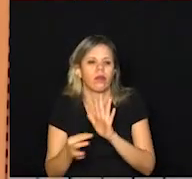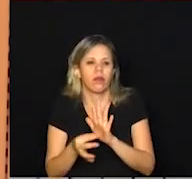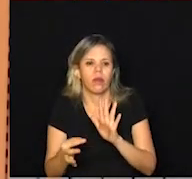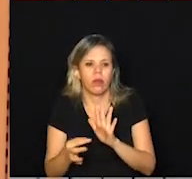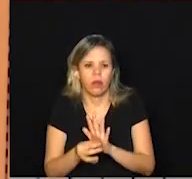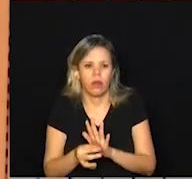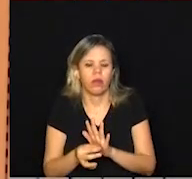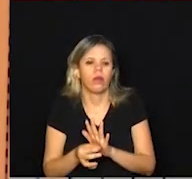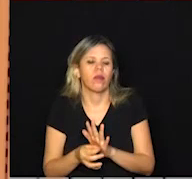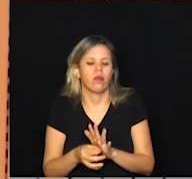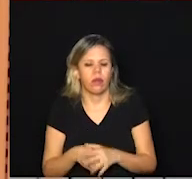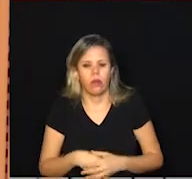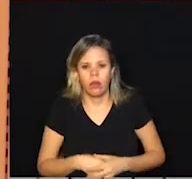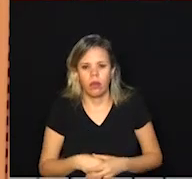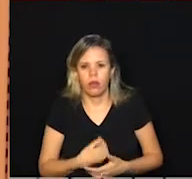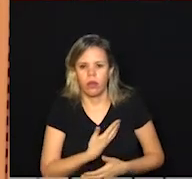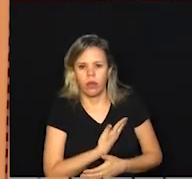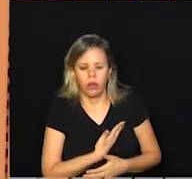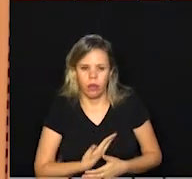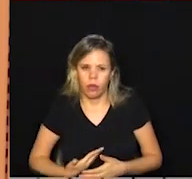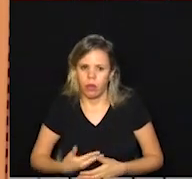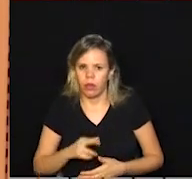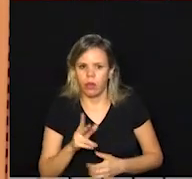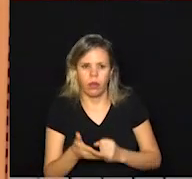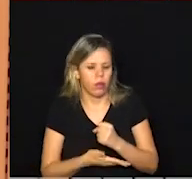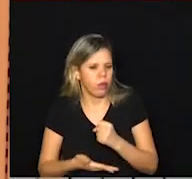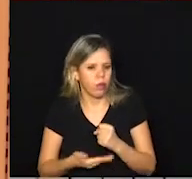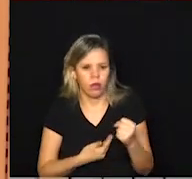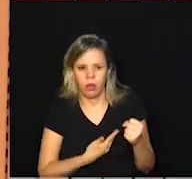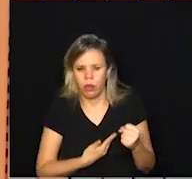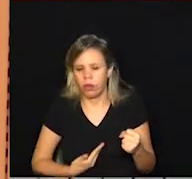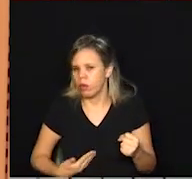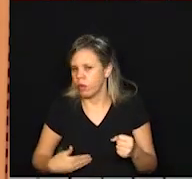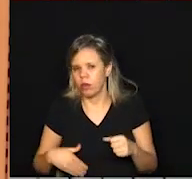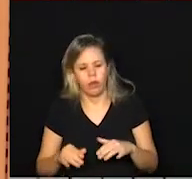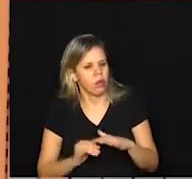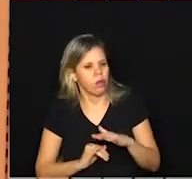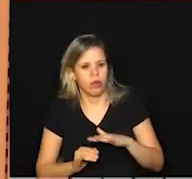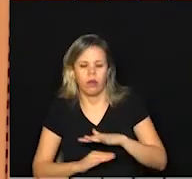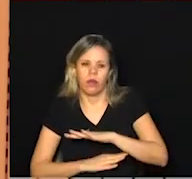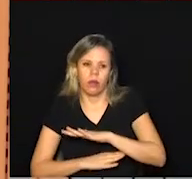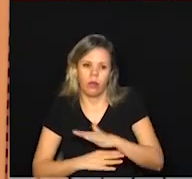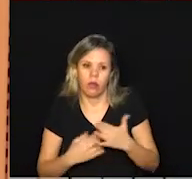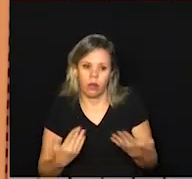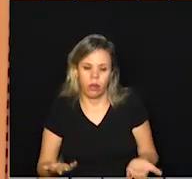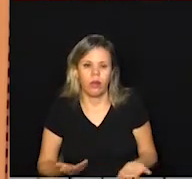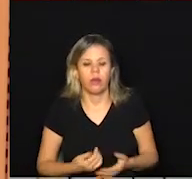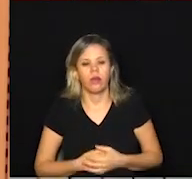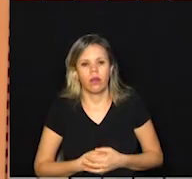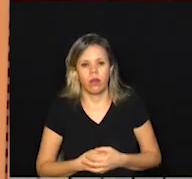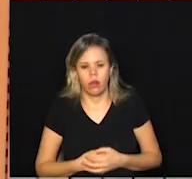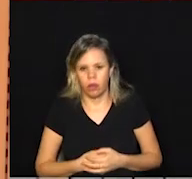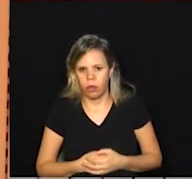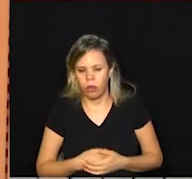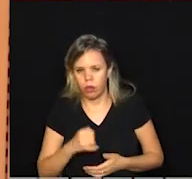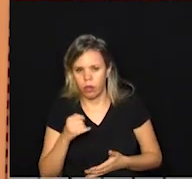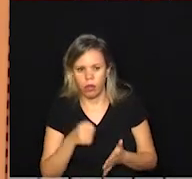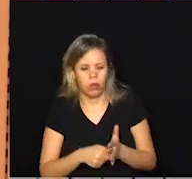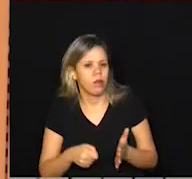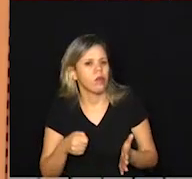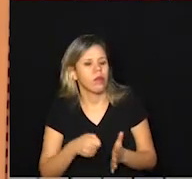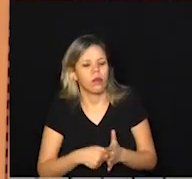é com as posições do governo não é a base do Governo na casa mas e se